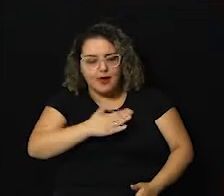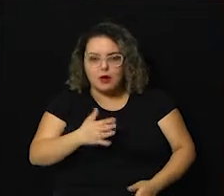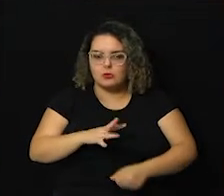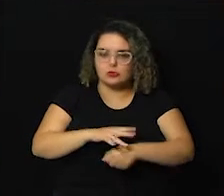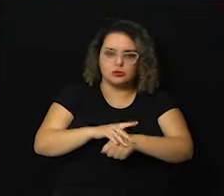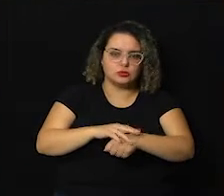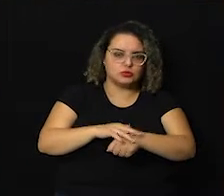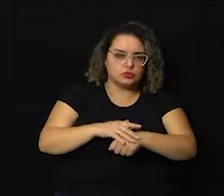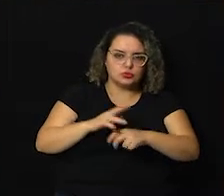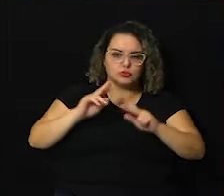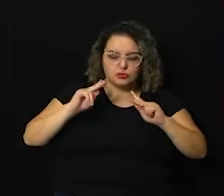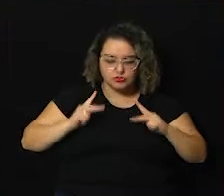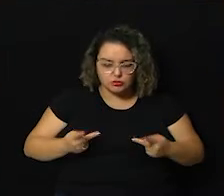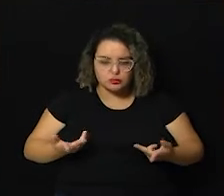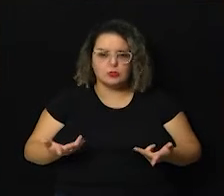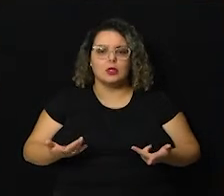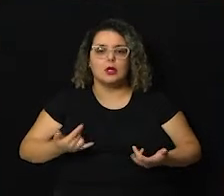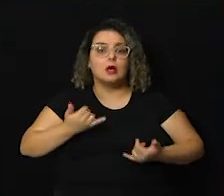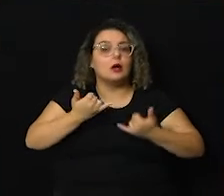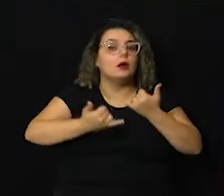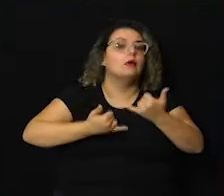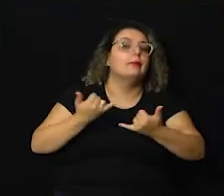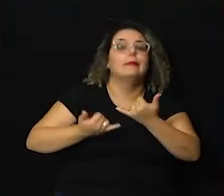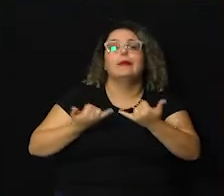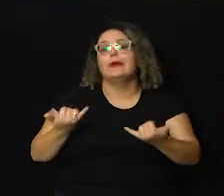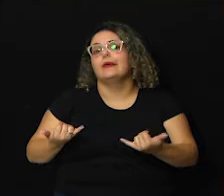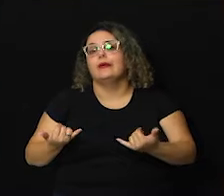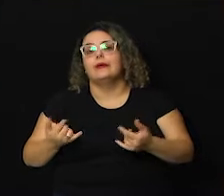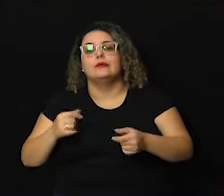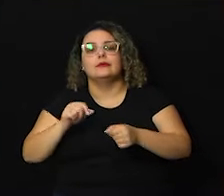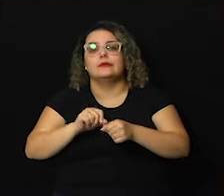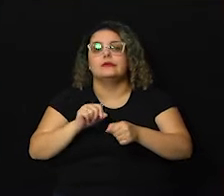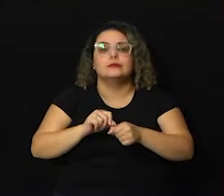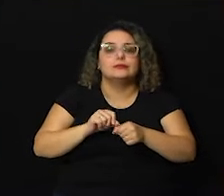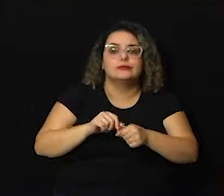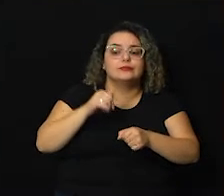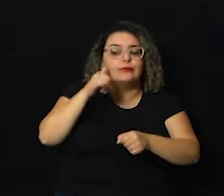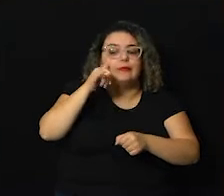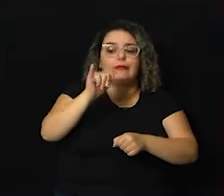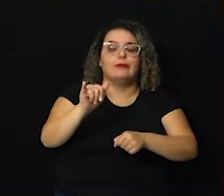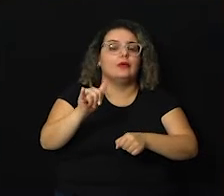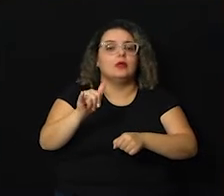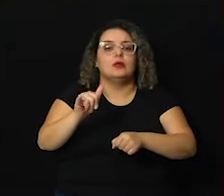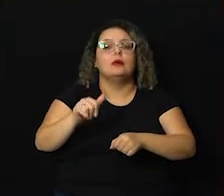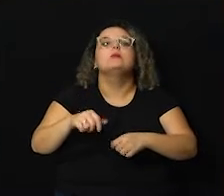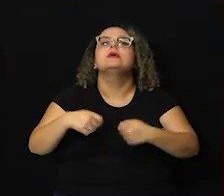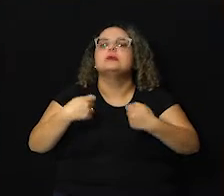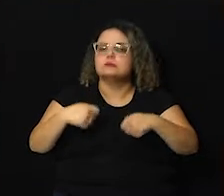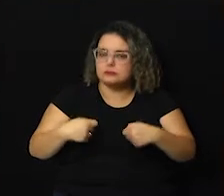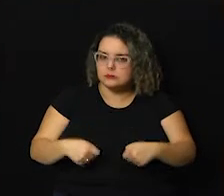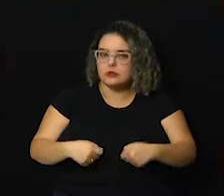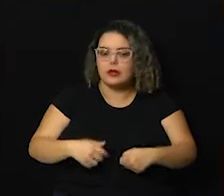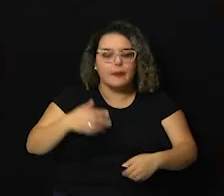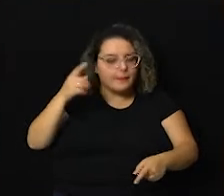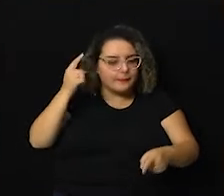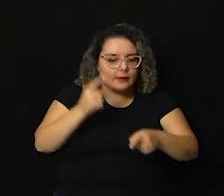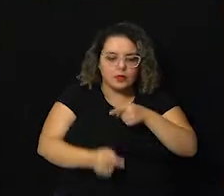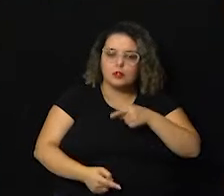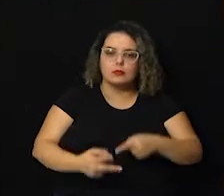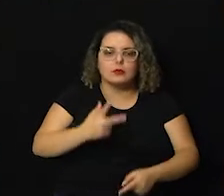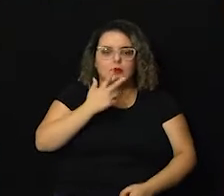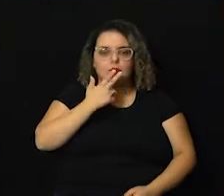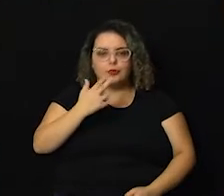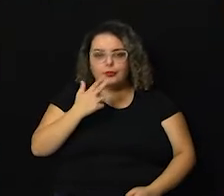doenças humanas, não é? E a gente fica aí brincando de fazer prevenção, mas se quiser fazer uma prevenção de verdade é parar de fumar,